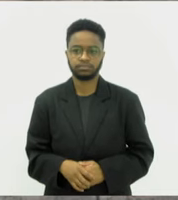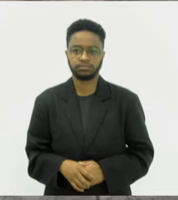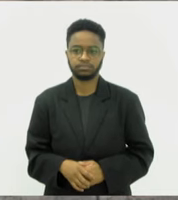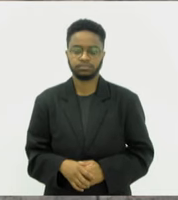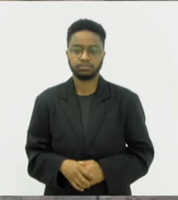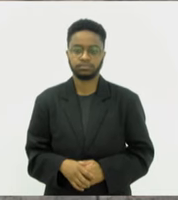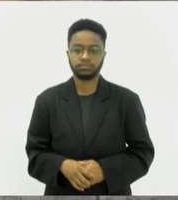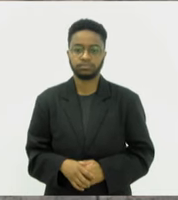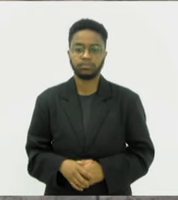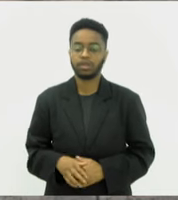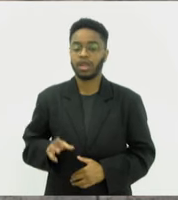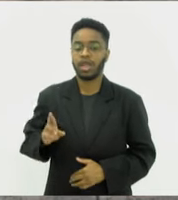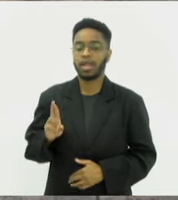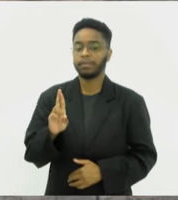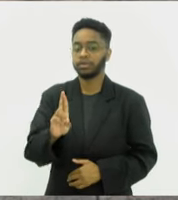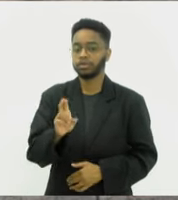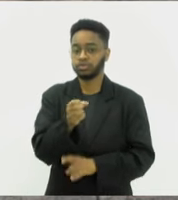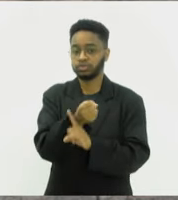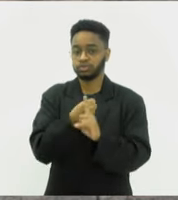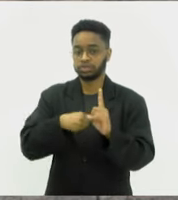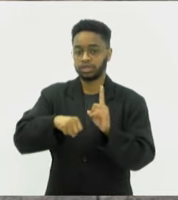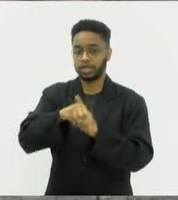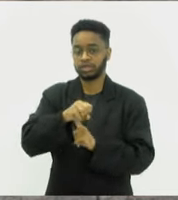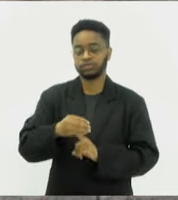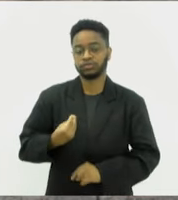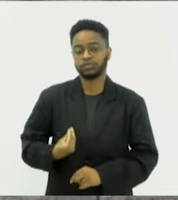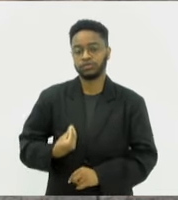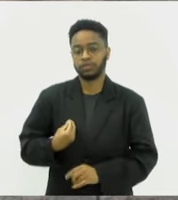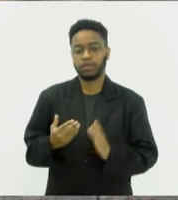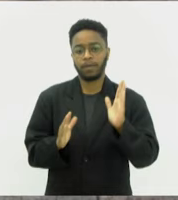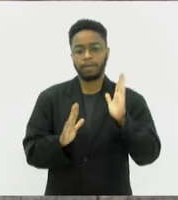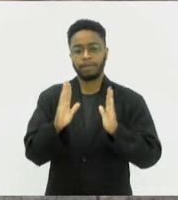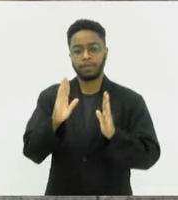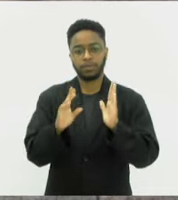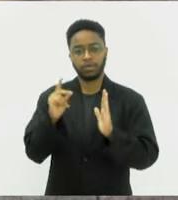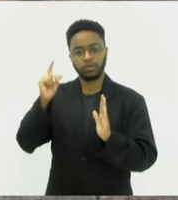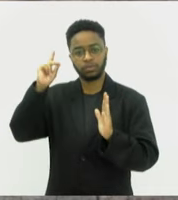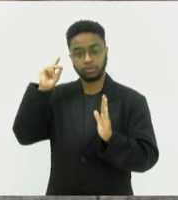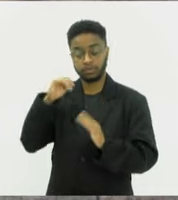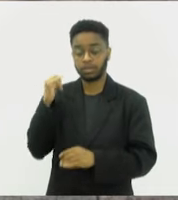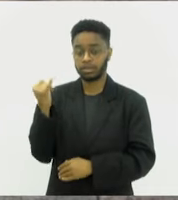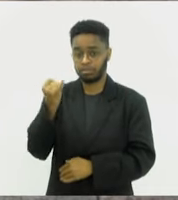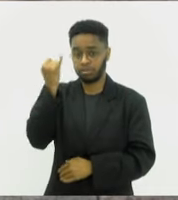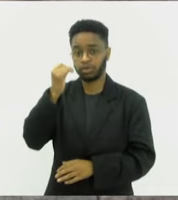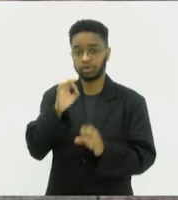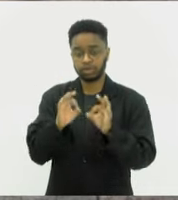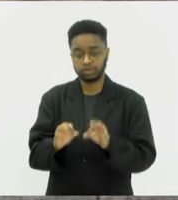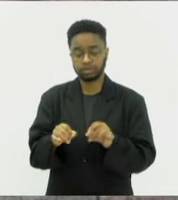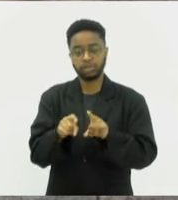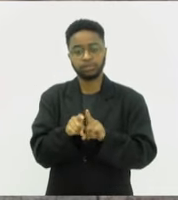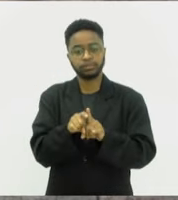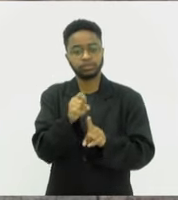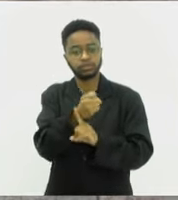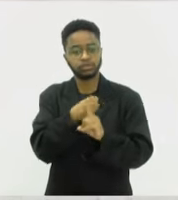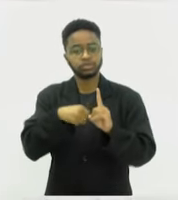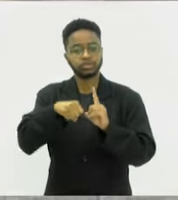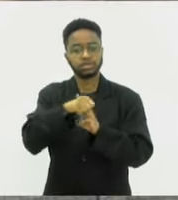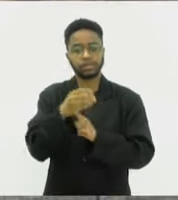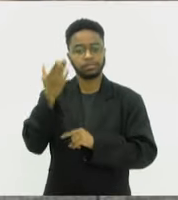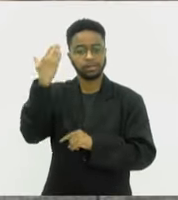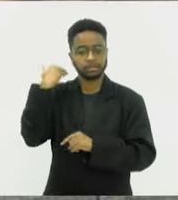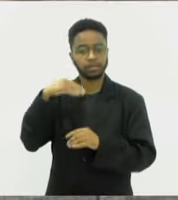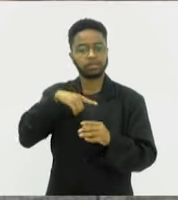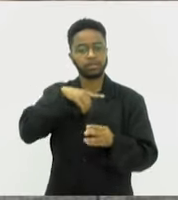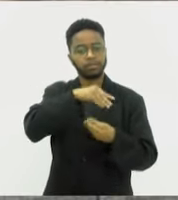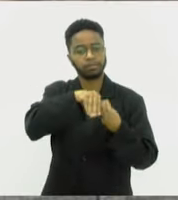Representa a sociedade de uma época. Isso é muito importante. E a sociedade da época era eclética. Daí